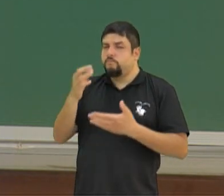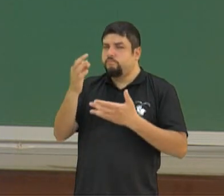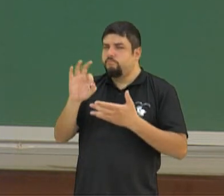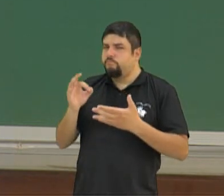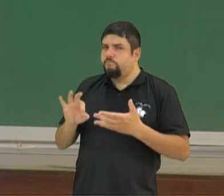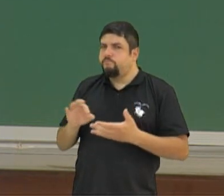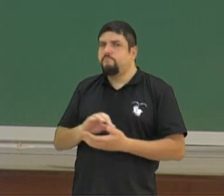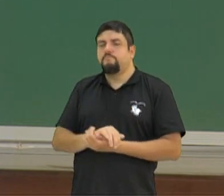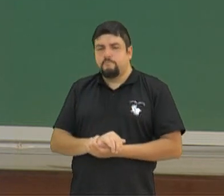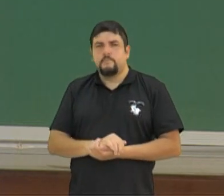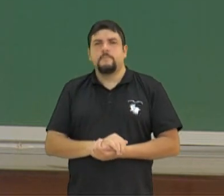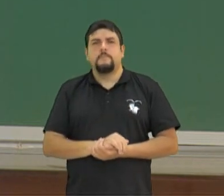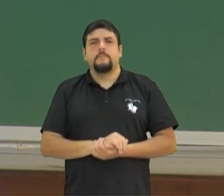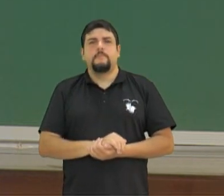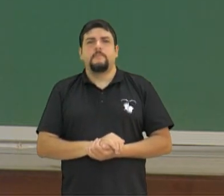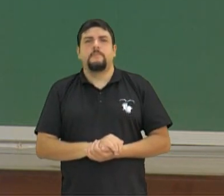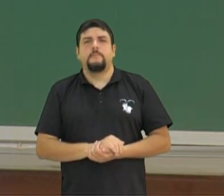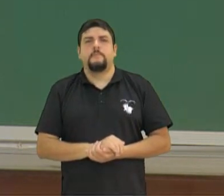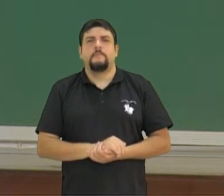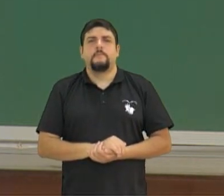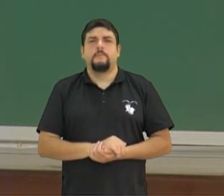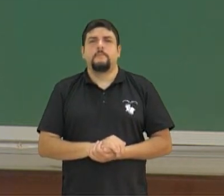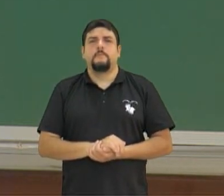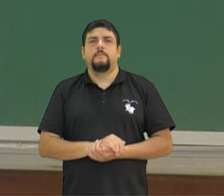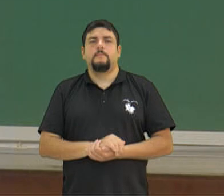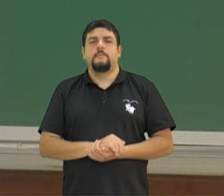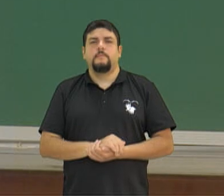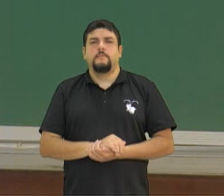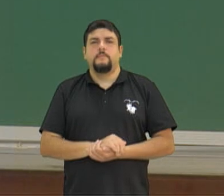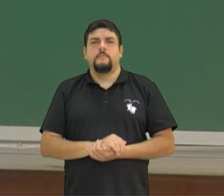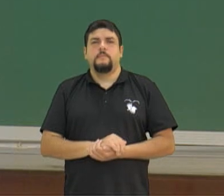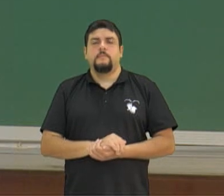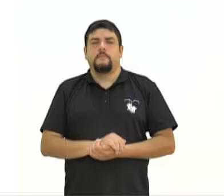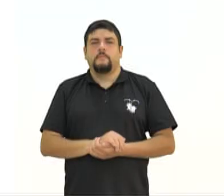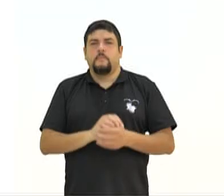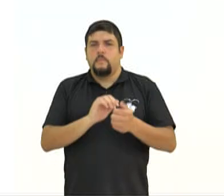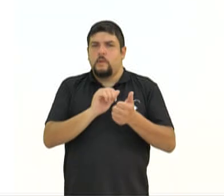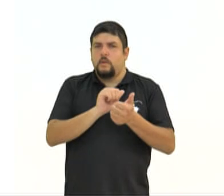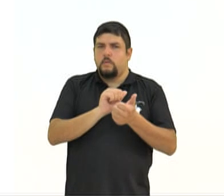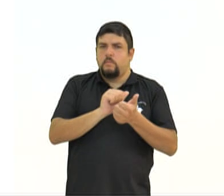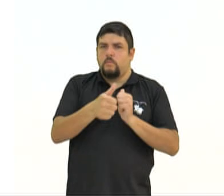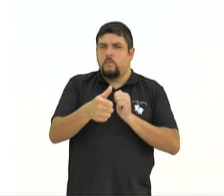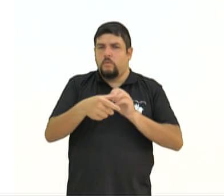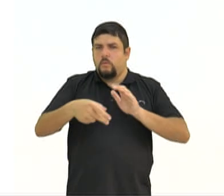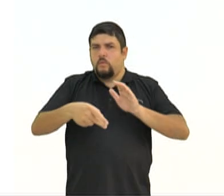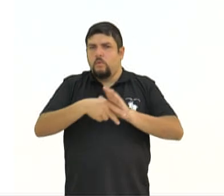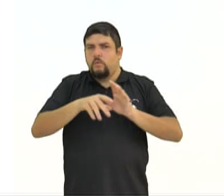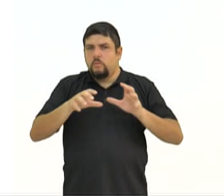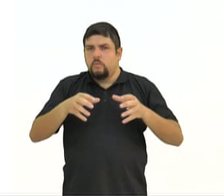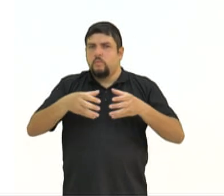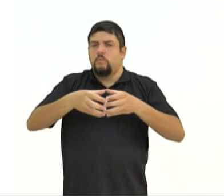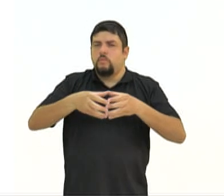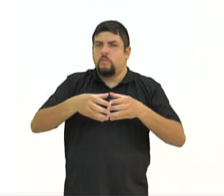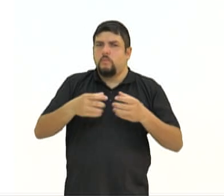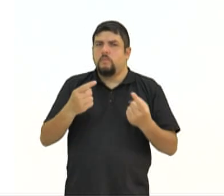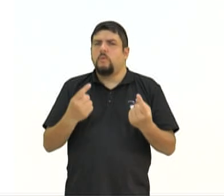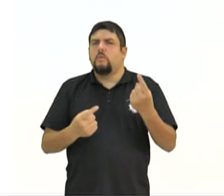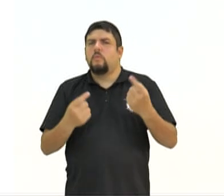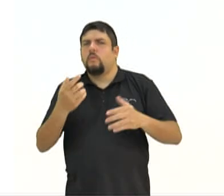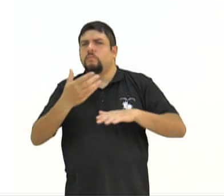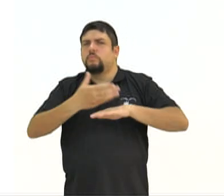sim. Então, a gente vê aqui, ó, deporte de equipo. Qual que é o esporte aqui que se pratica em equipe?